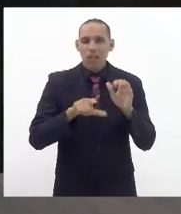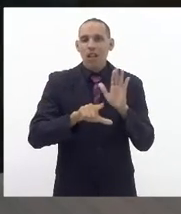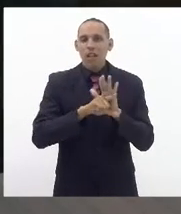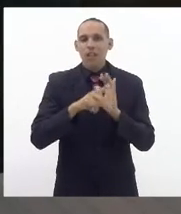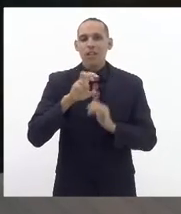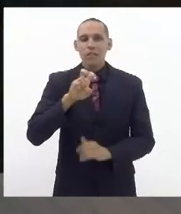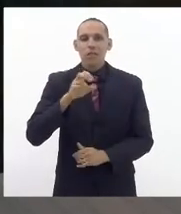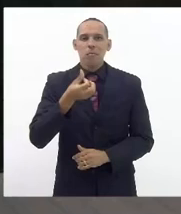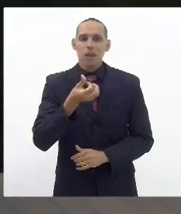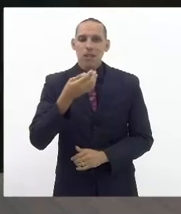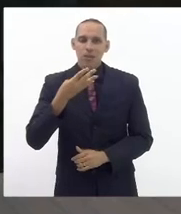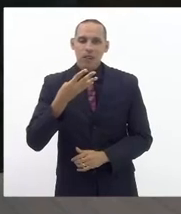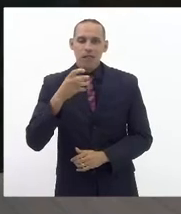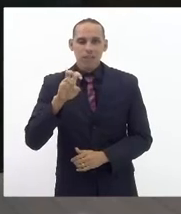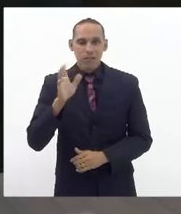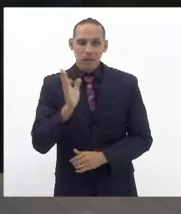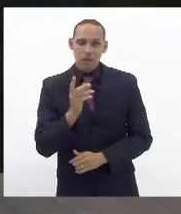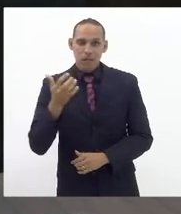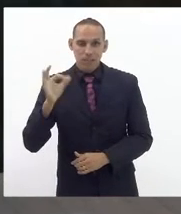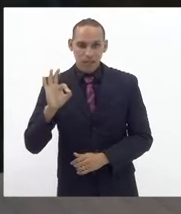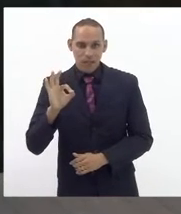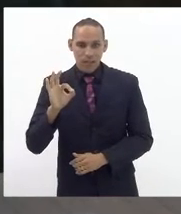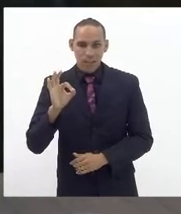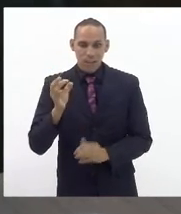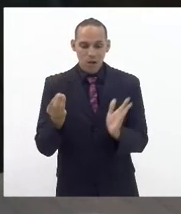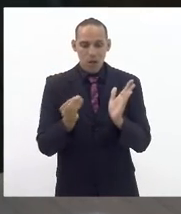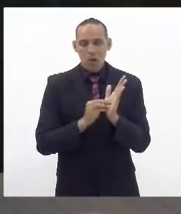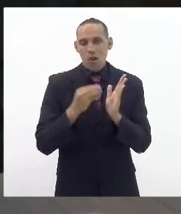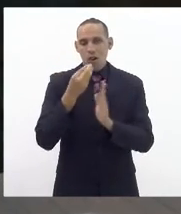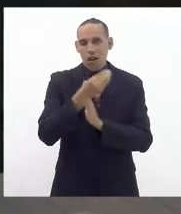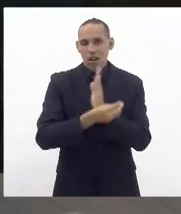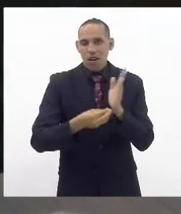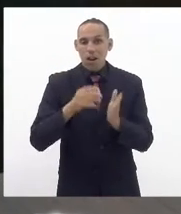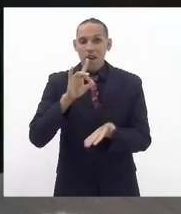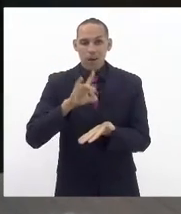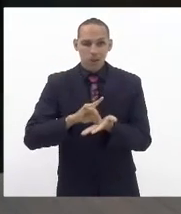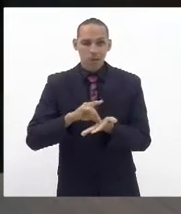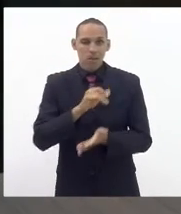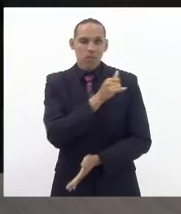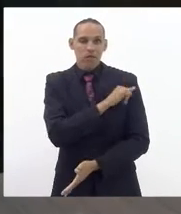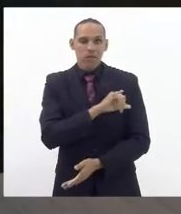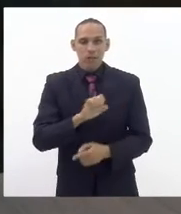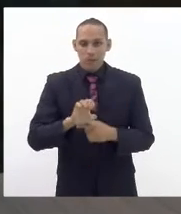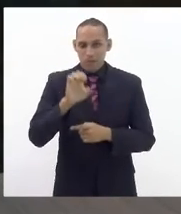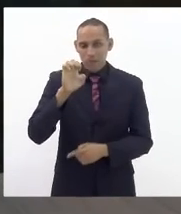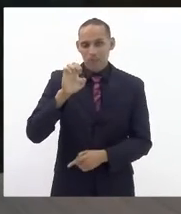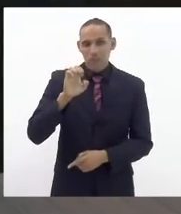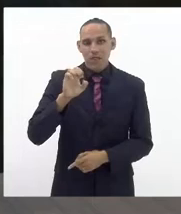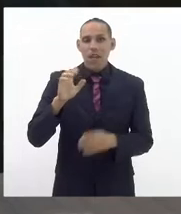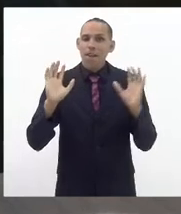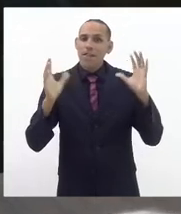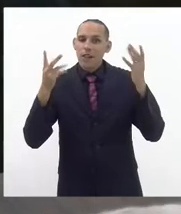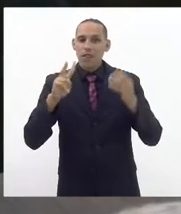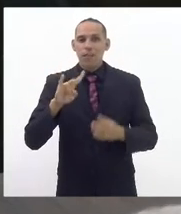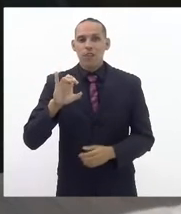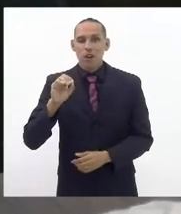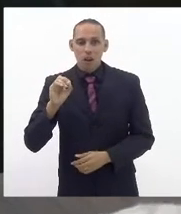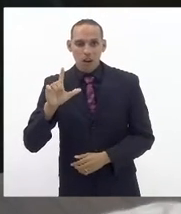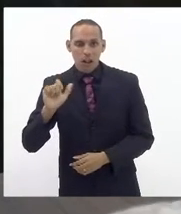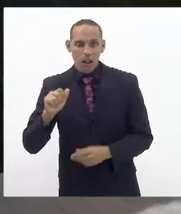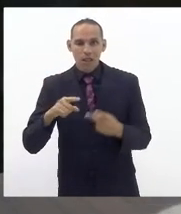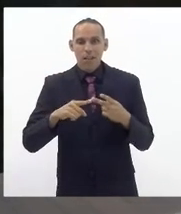10, que inclui no calendário oficial do Estado do Rio de Janeiro o Festival de Viola e